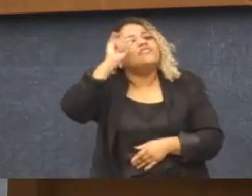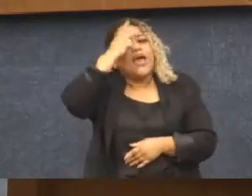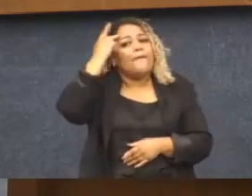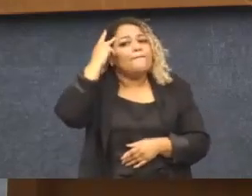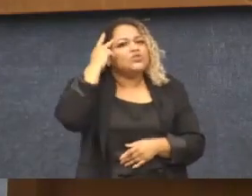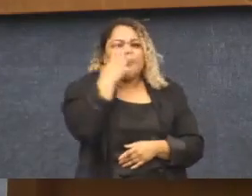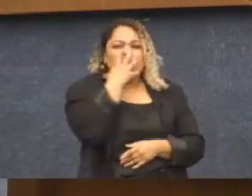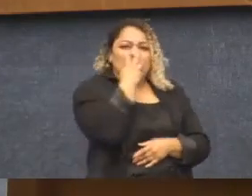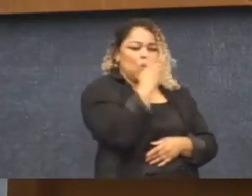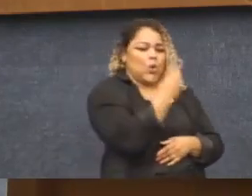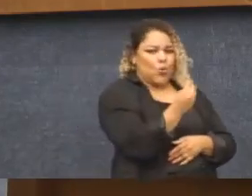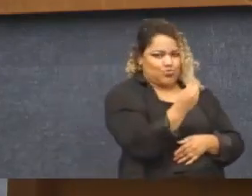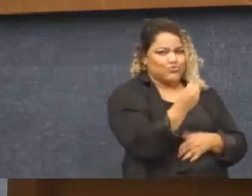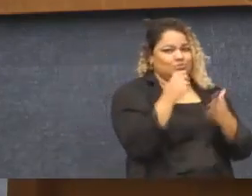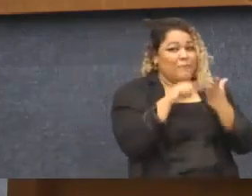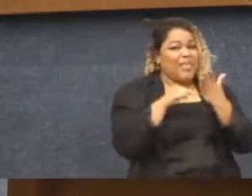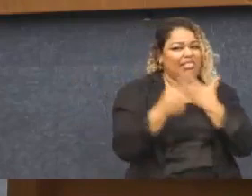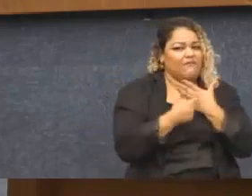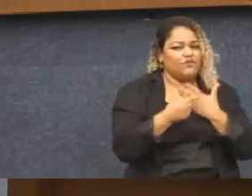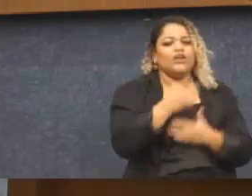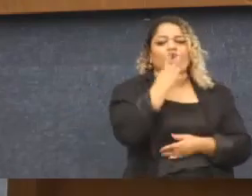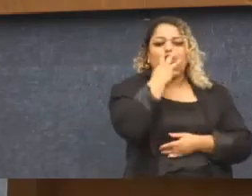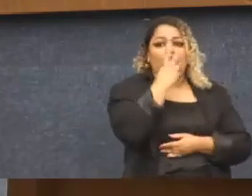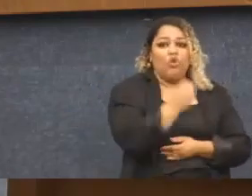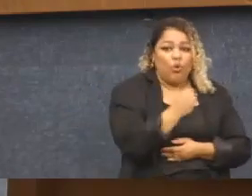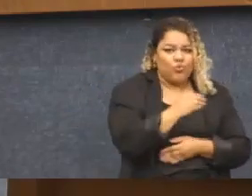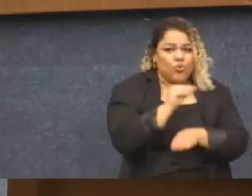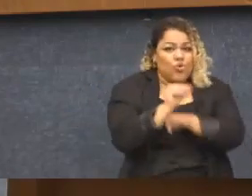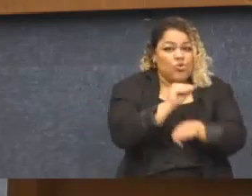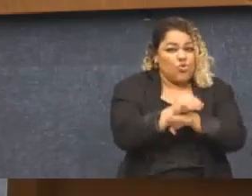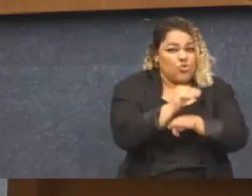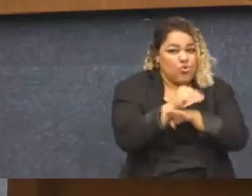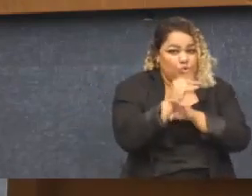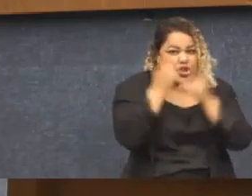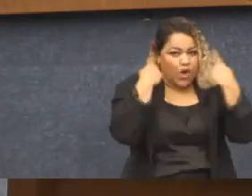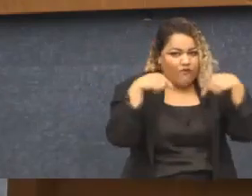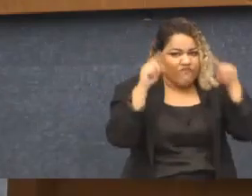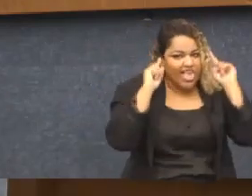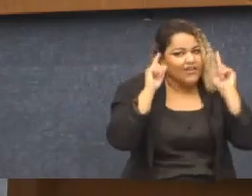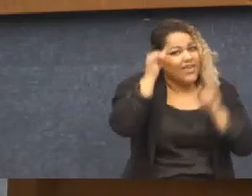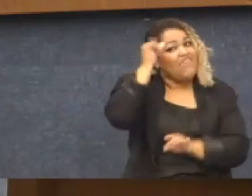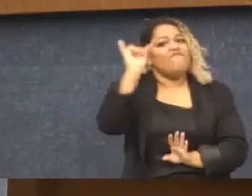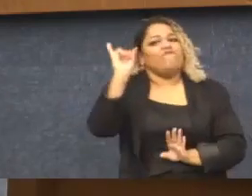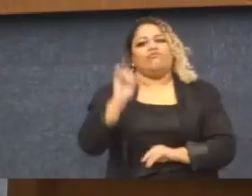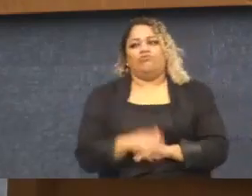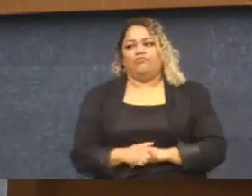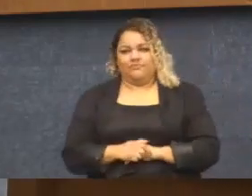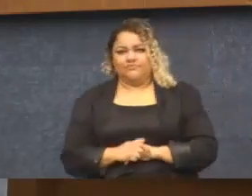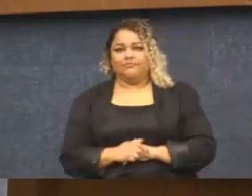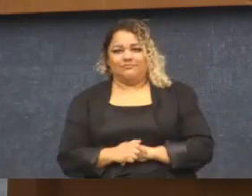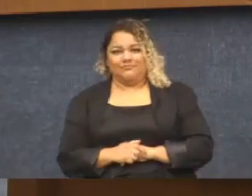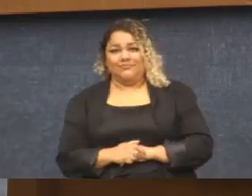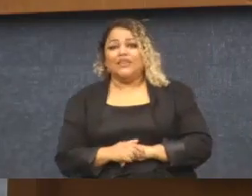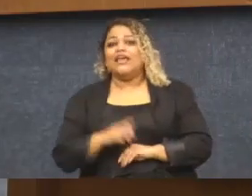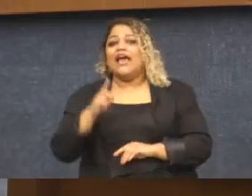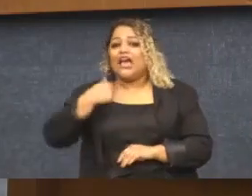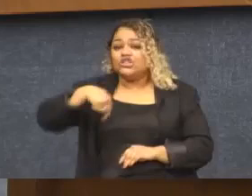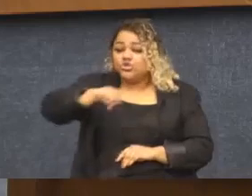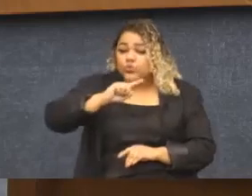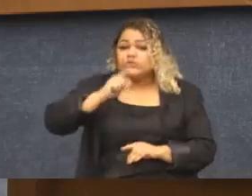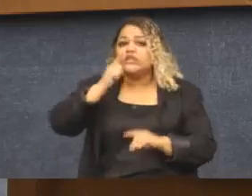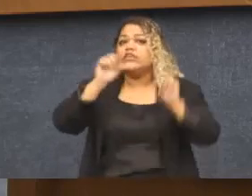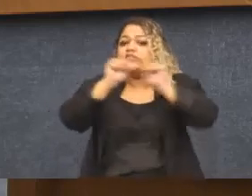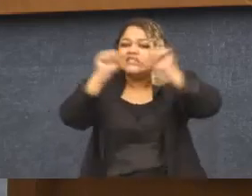isso que nós estamos falando hoje aqui. Nós estamos falando de um sistema que possa ser licitado.